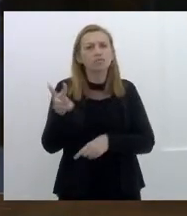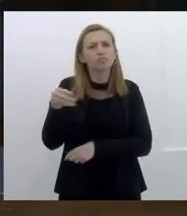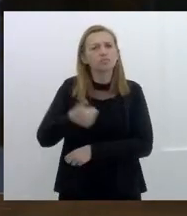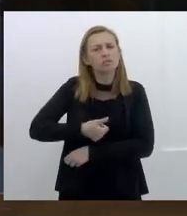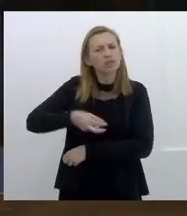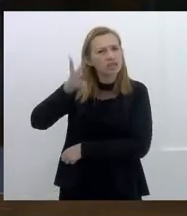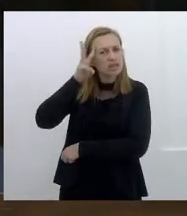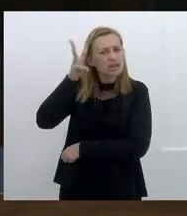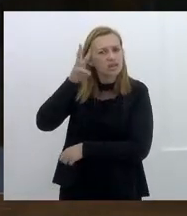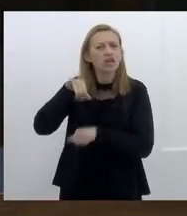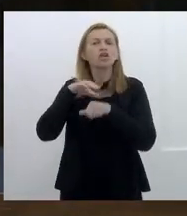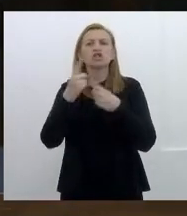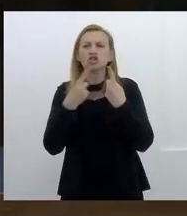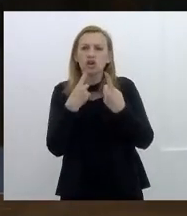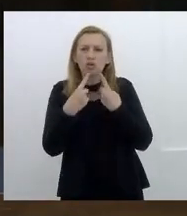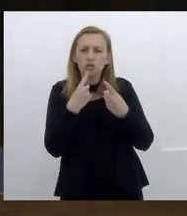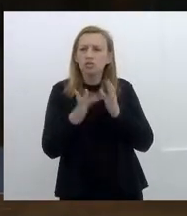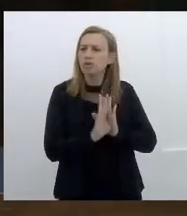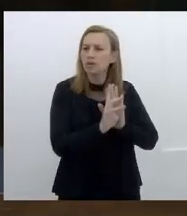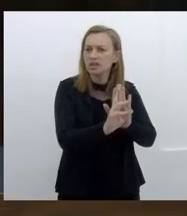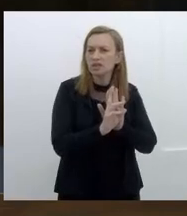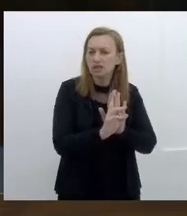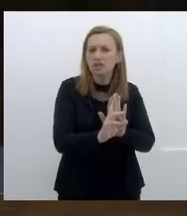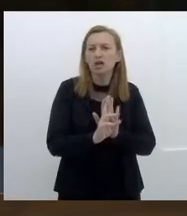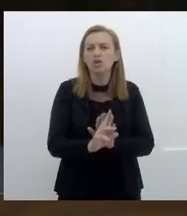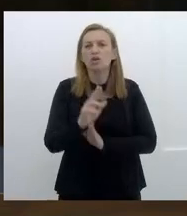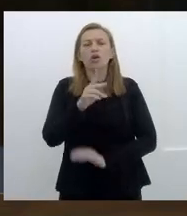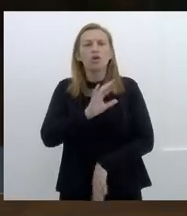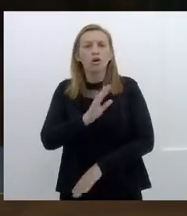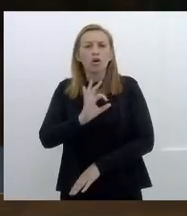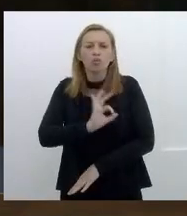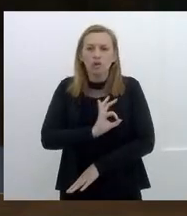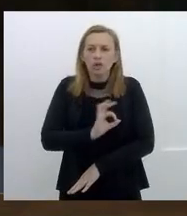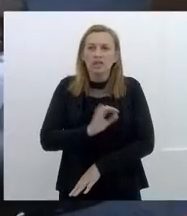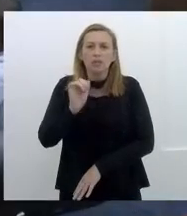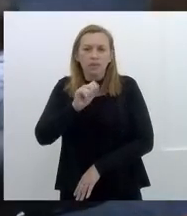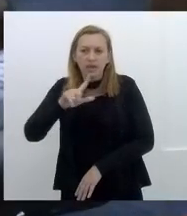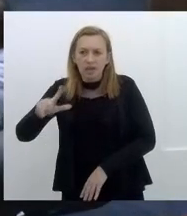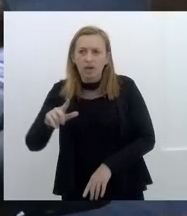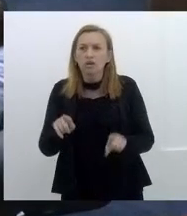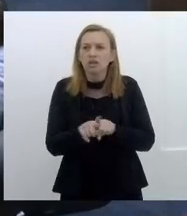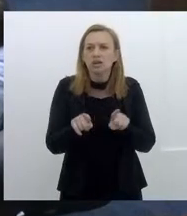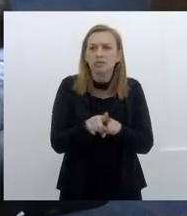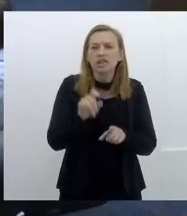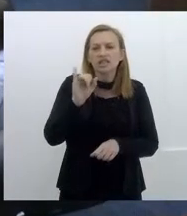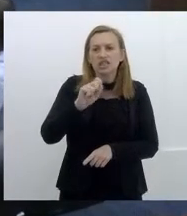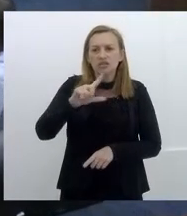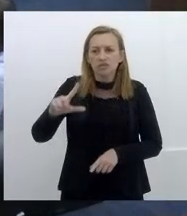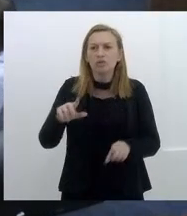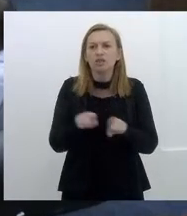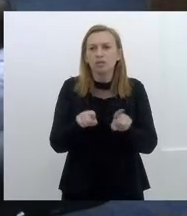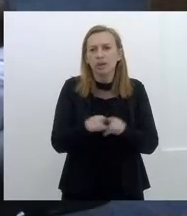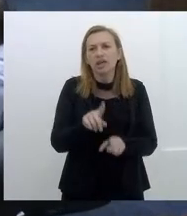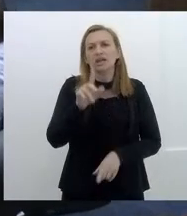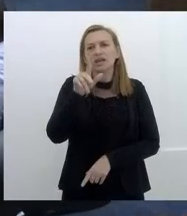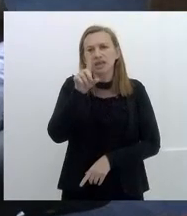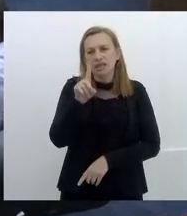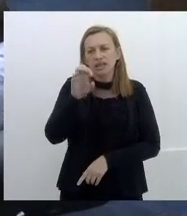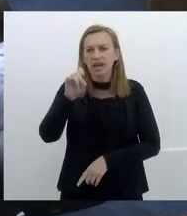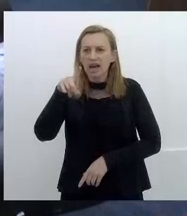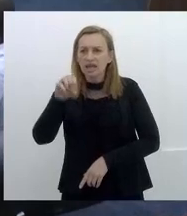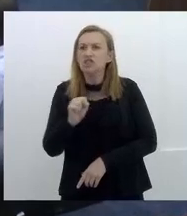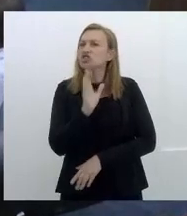terça-feira dialogamos com os representações da polícia penal da Polícia Civil e do degase e já